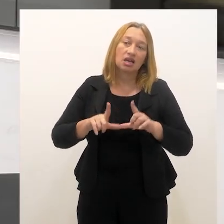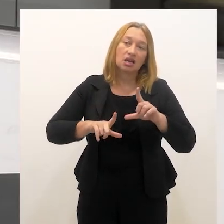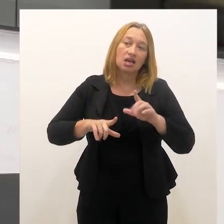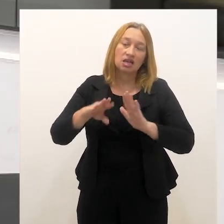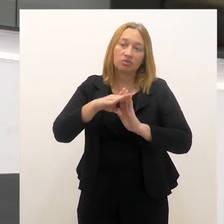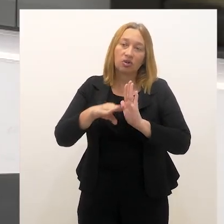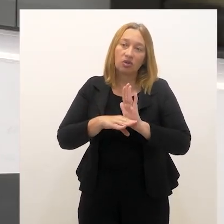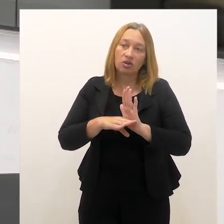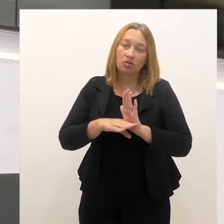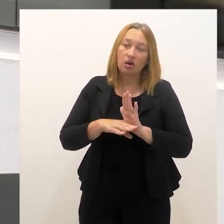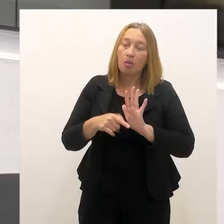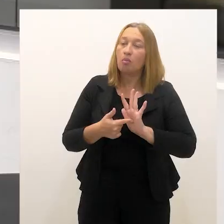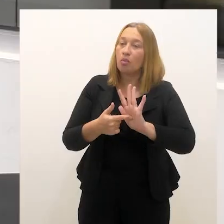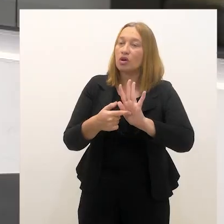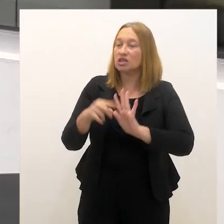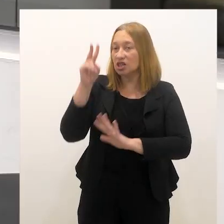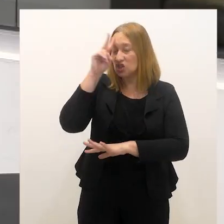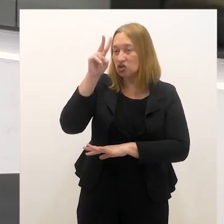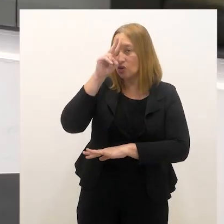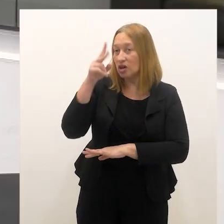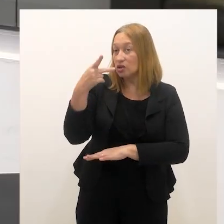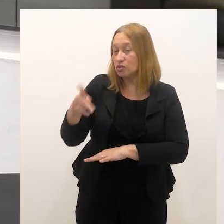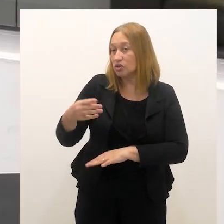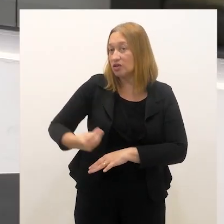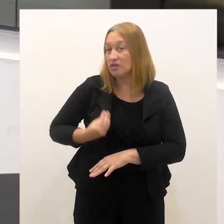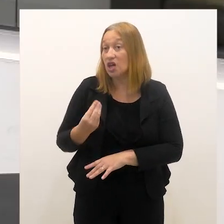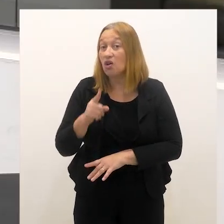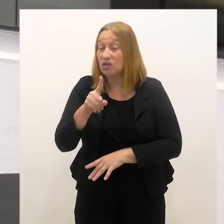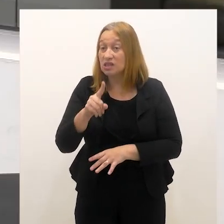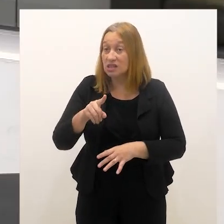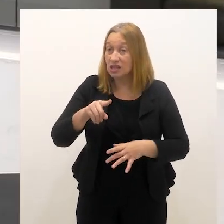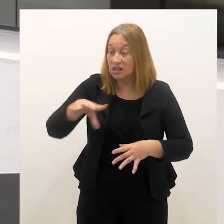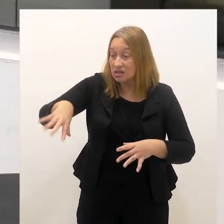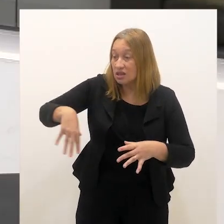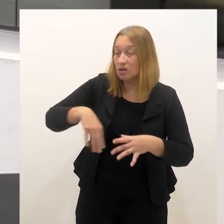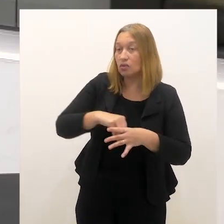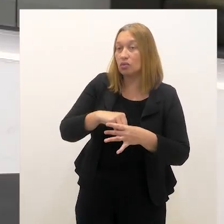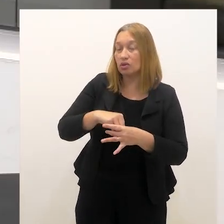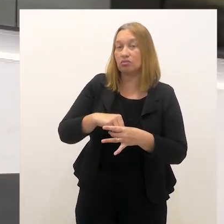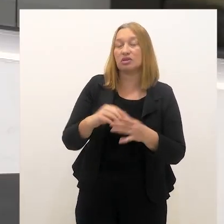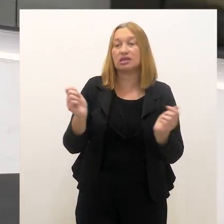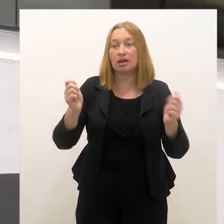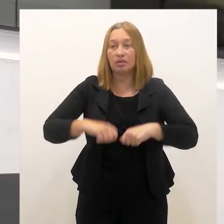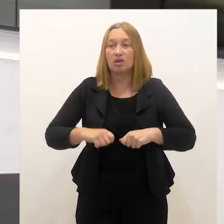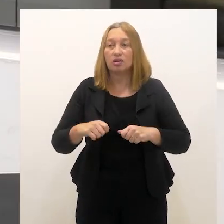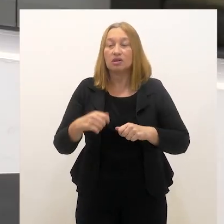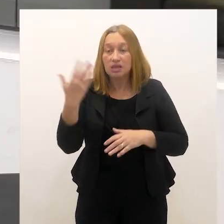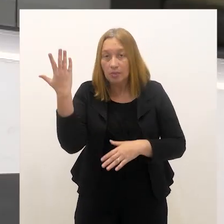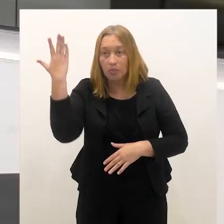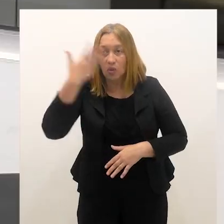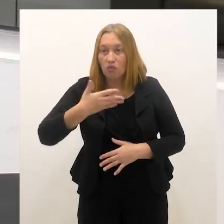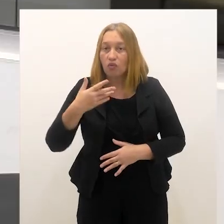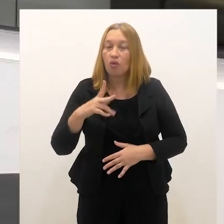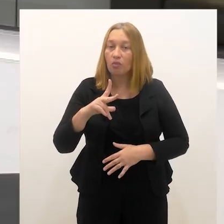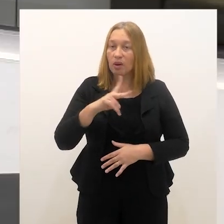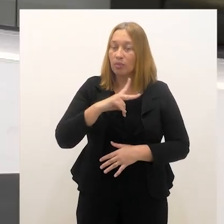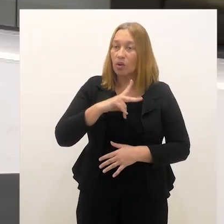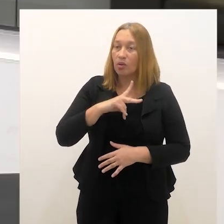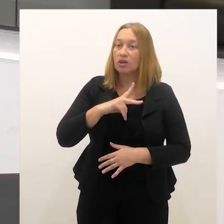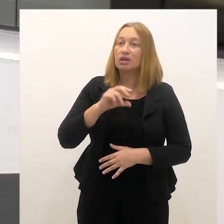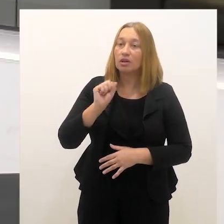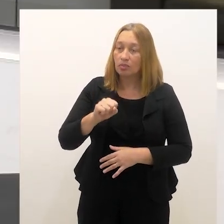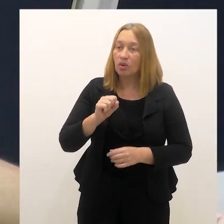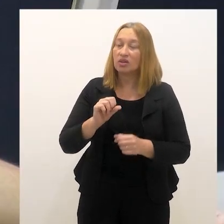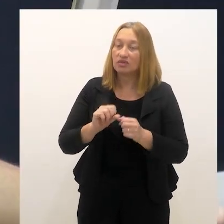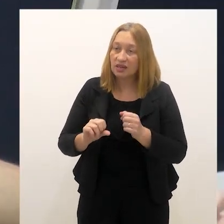tem muito a ver com a sua história de vida, porque você se colocou nessa capacidade. Você provou para você mesmo que você pode